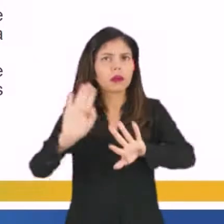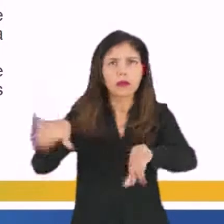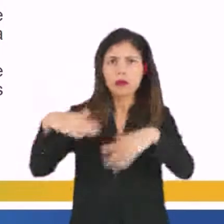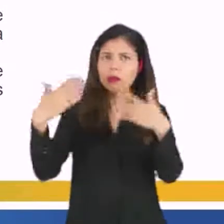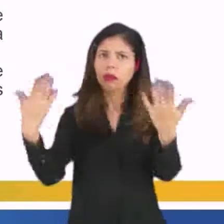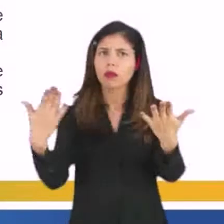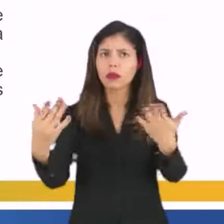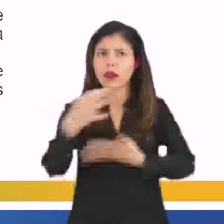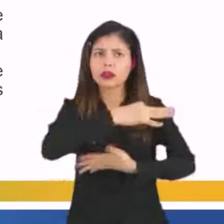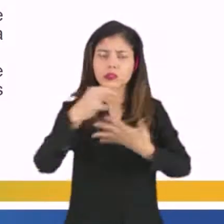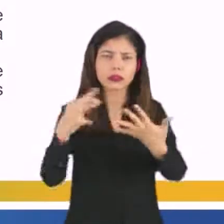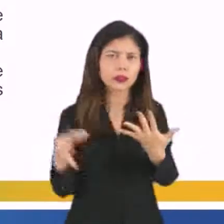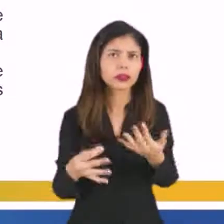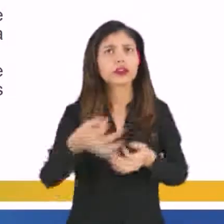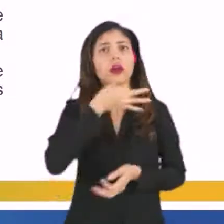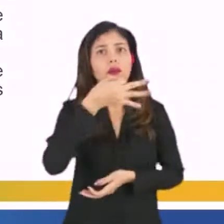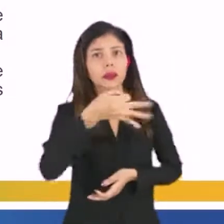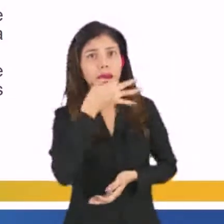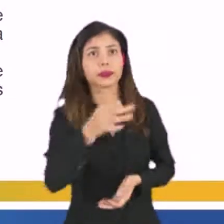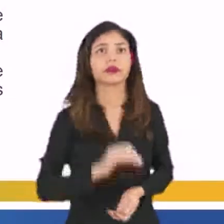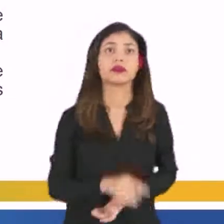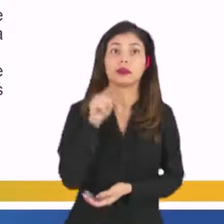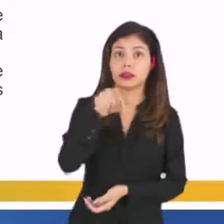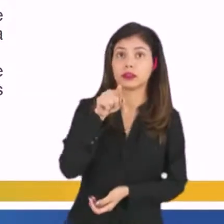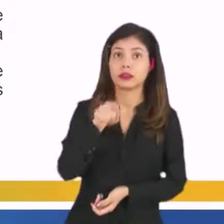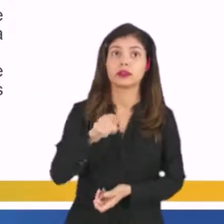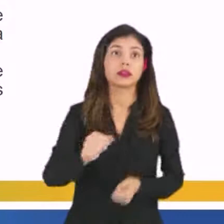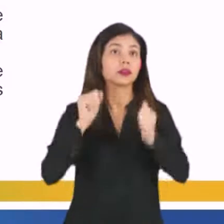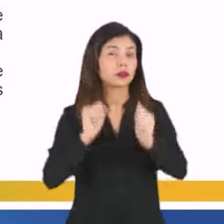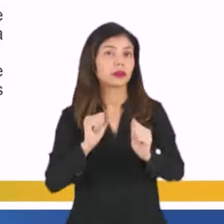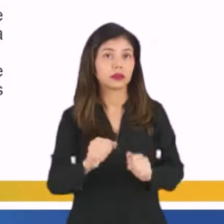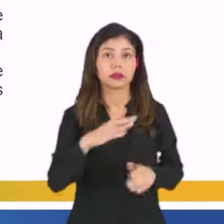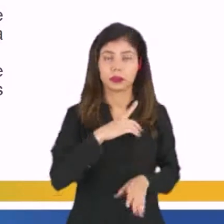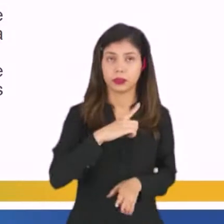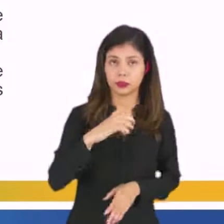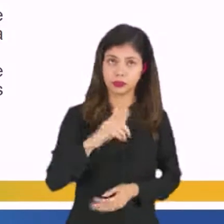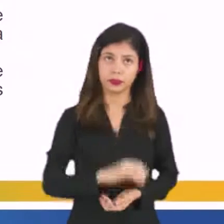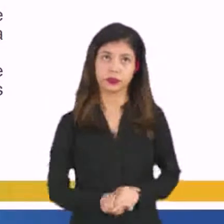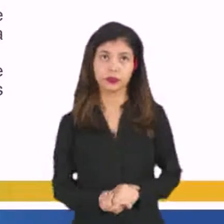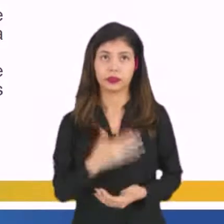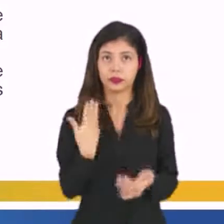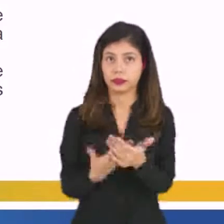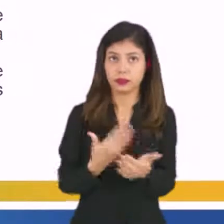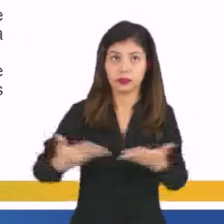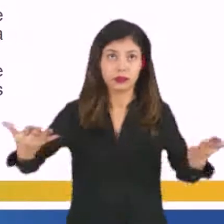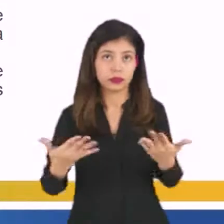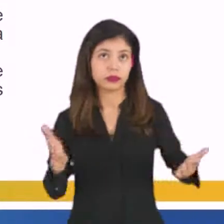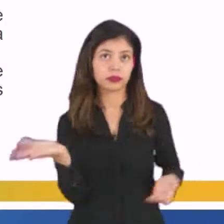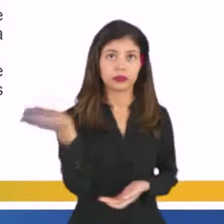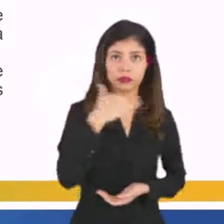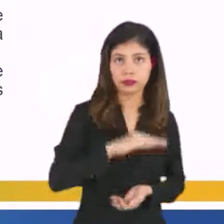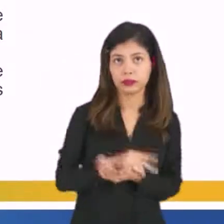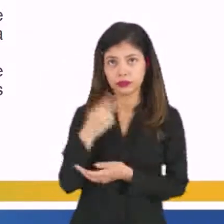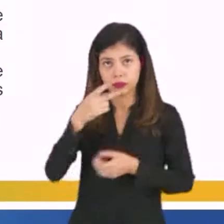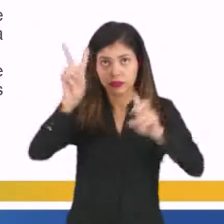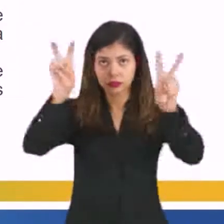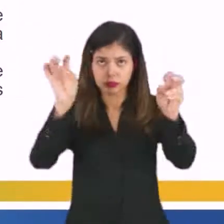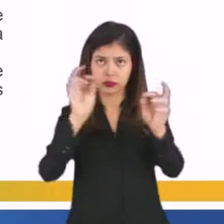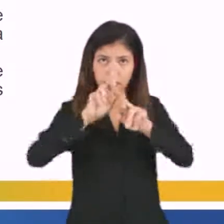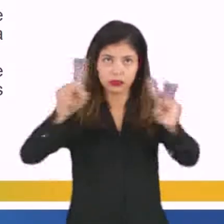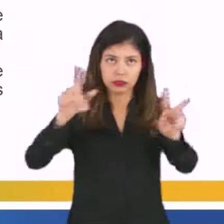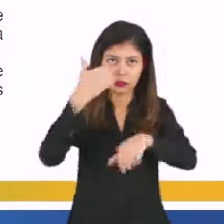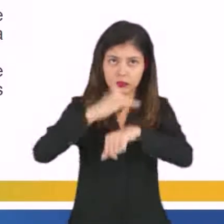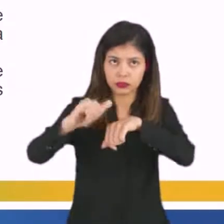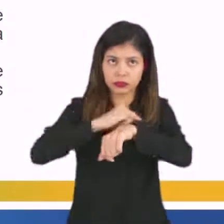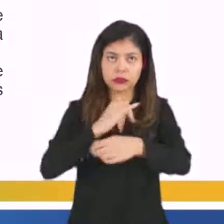afinal, quais são os tipos de argumentos que você pode adotar? Na aula de hoje, vamos falar sobre